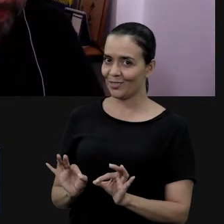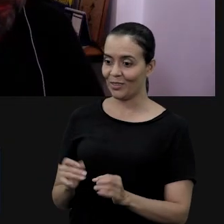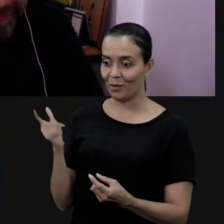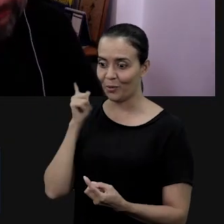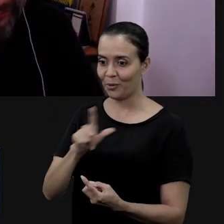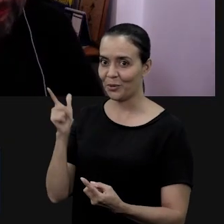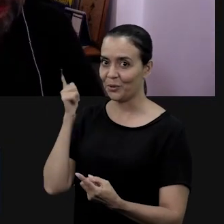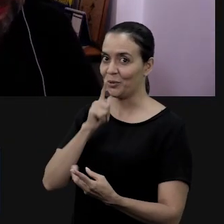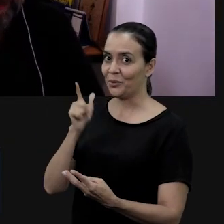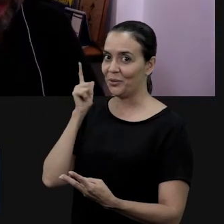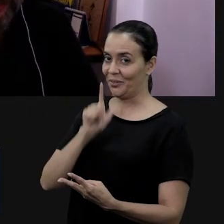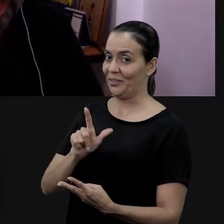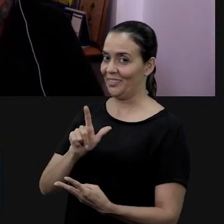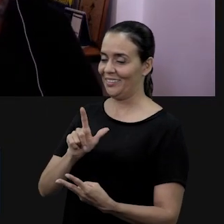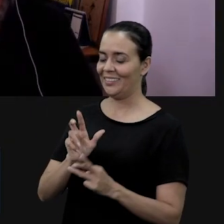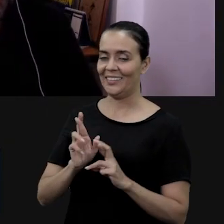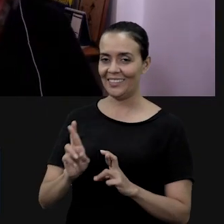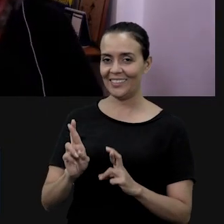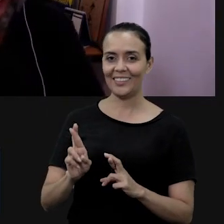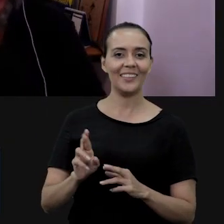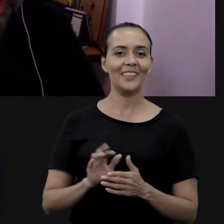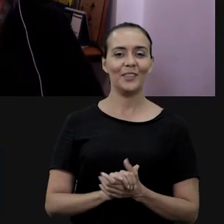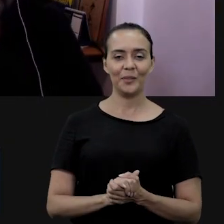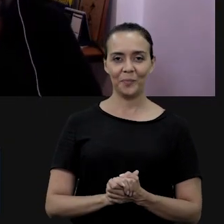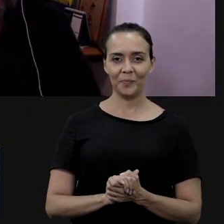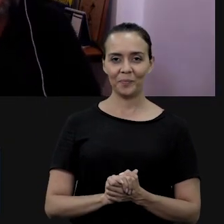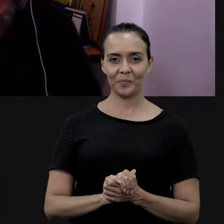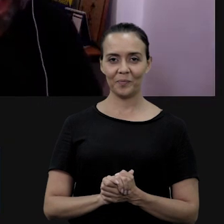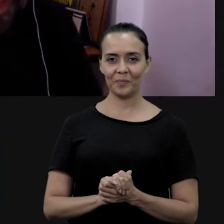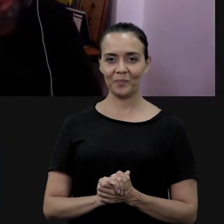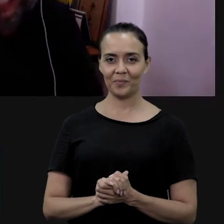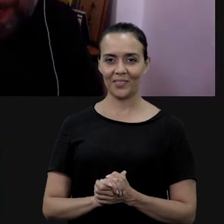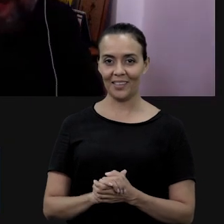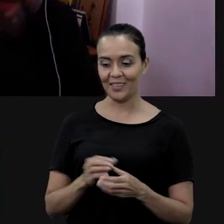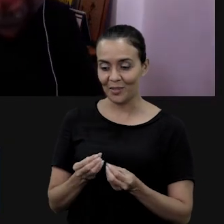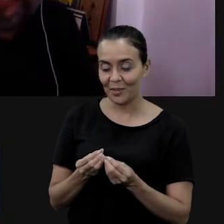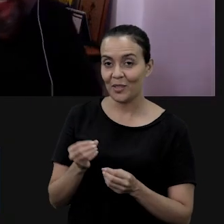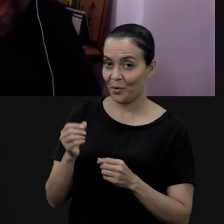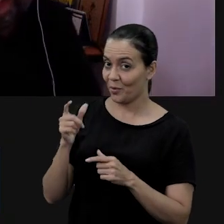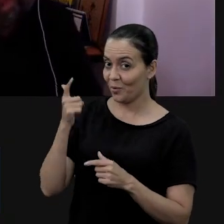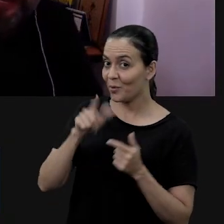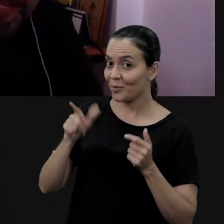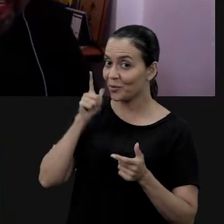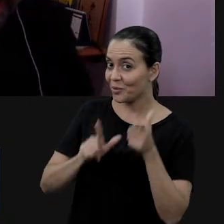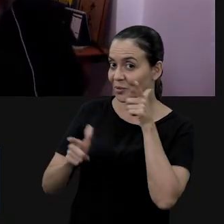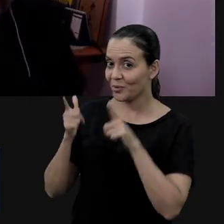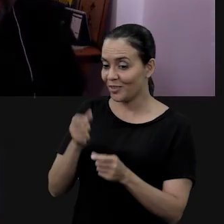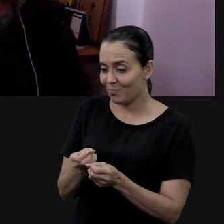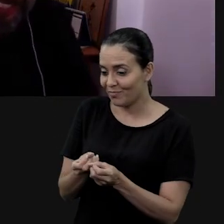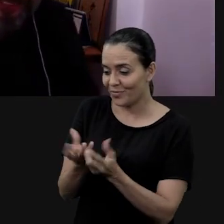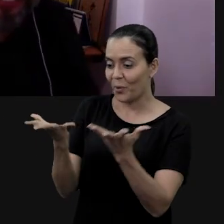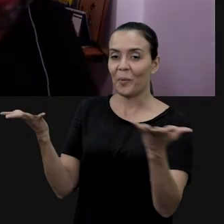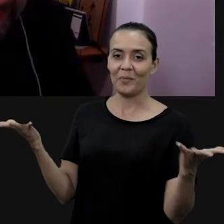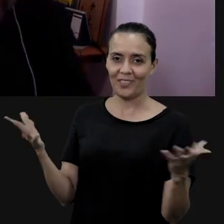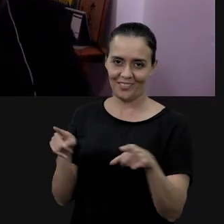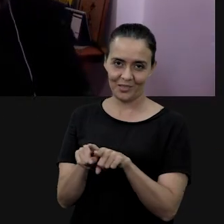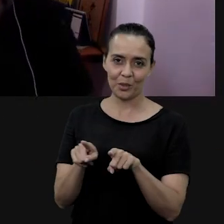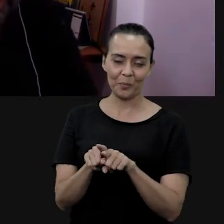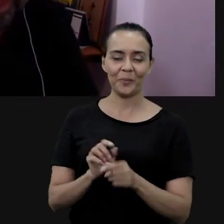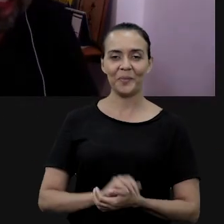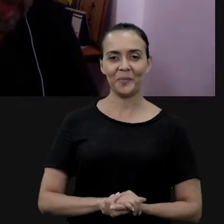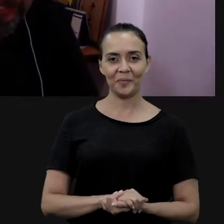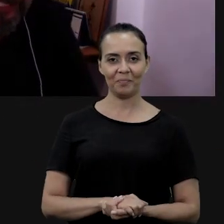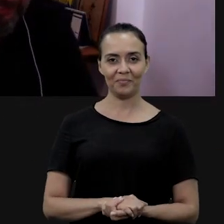Melhor aprender com os acertos sempre, né? Espero também dar acertos para poder compartilhar os